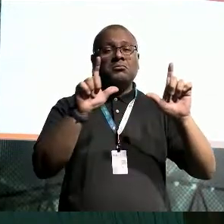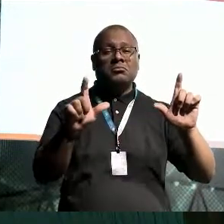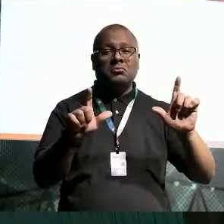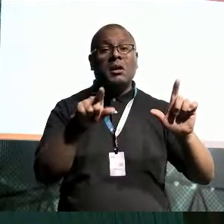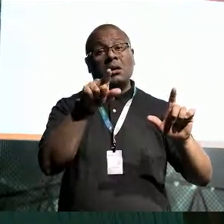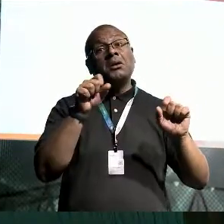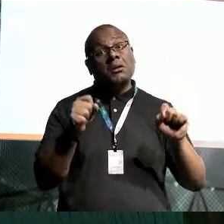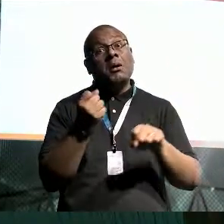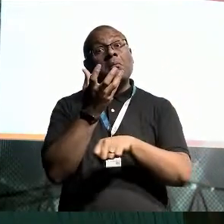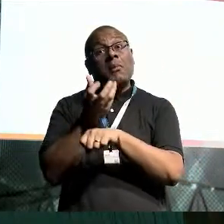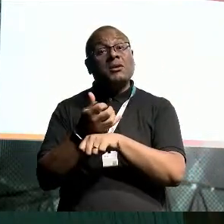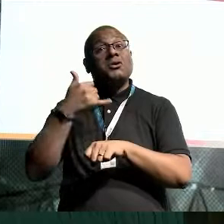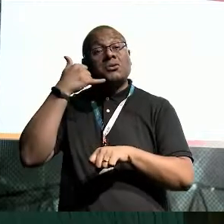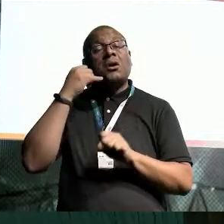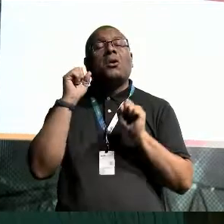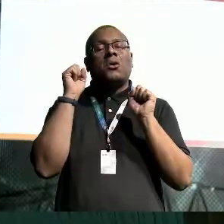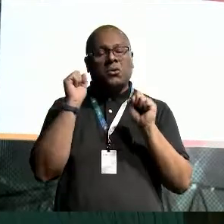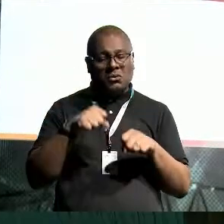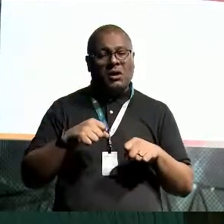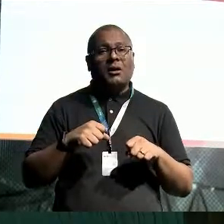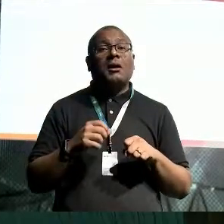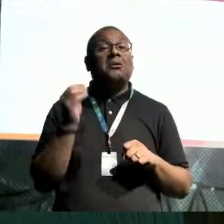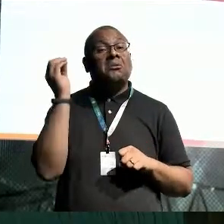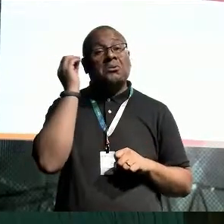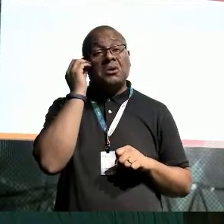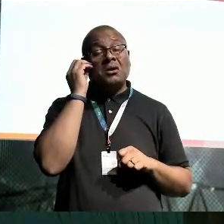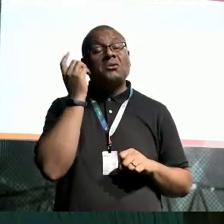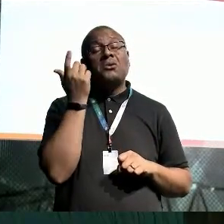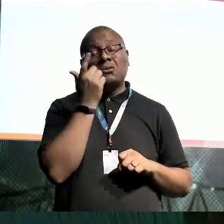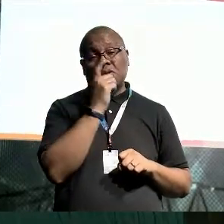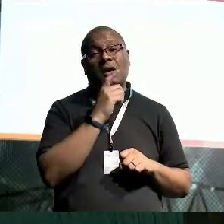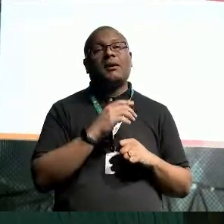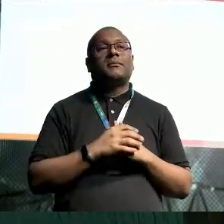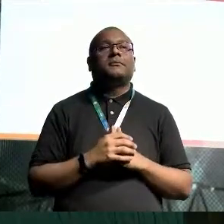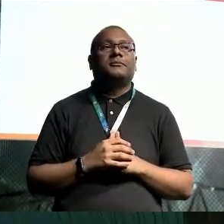próprio celular. Então, você consegue fazer esses testes por ali.